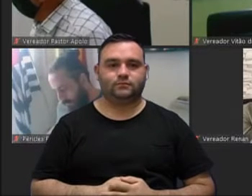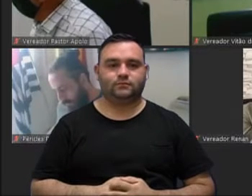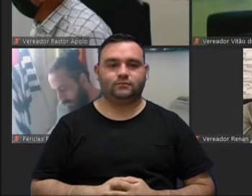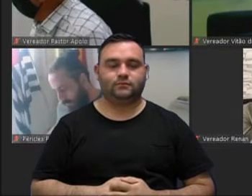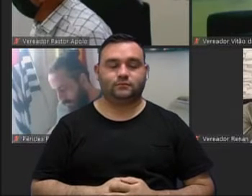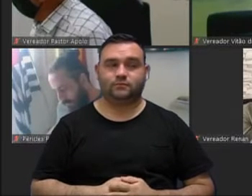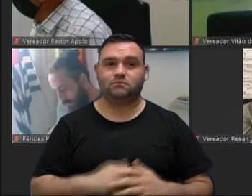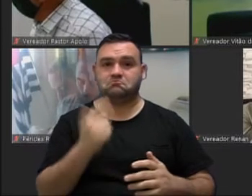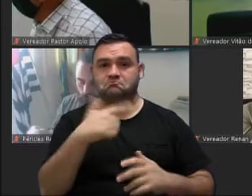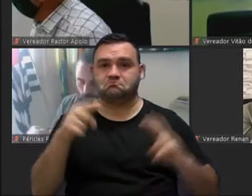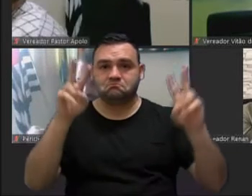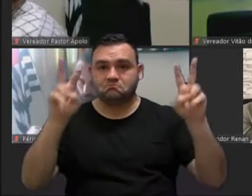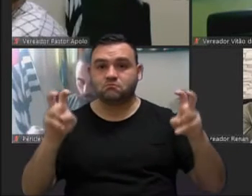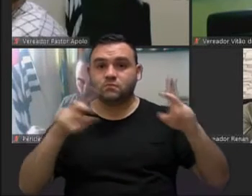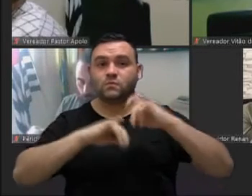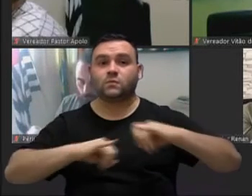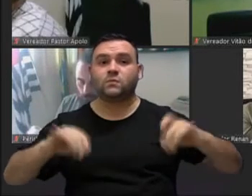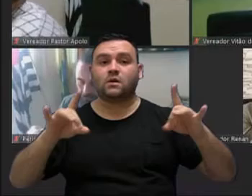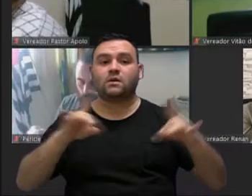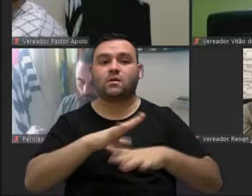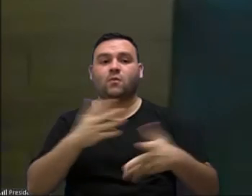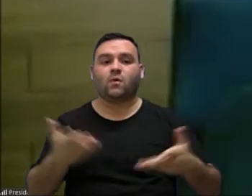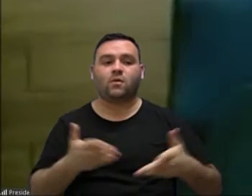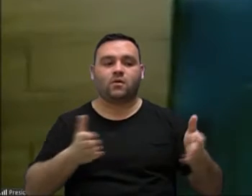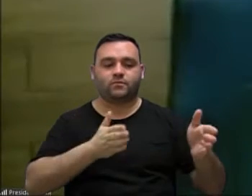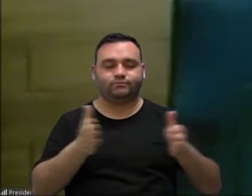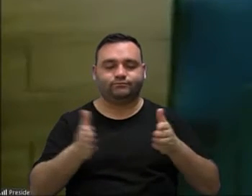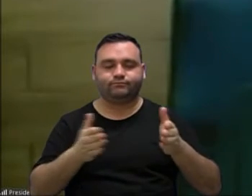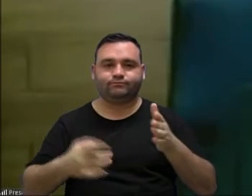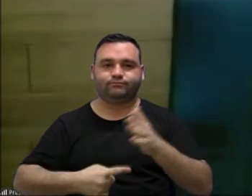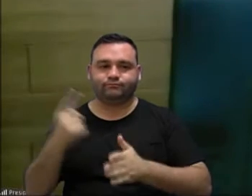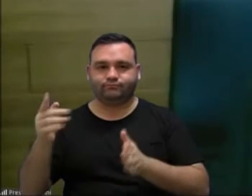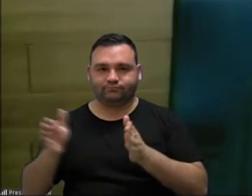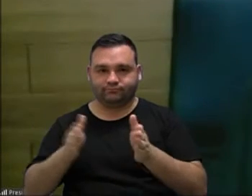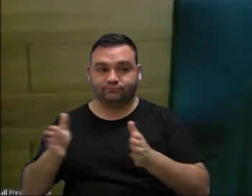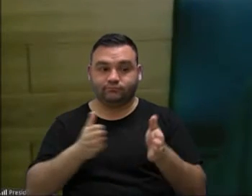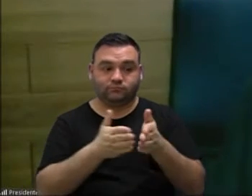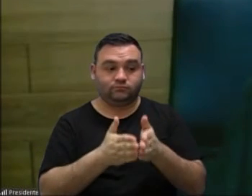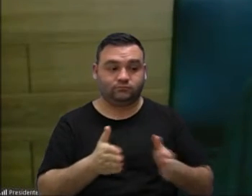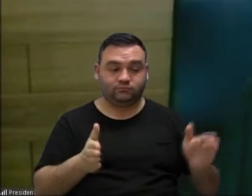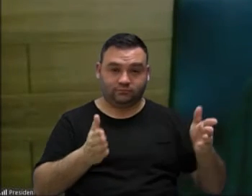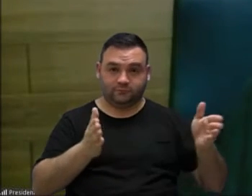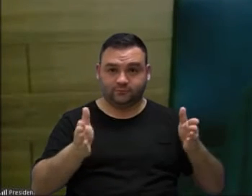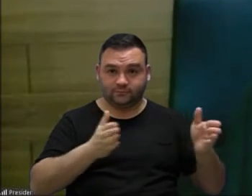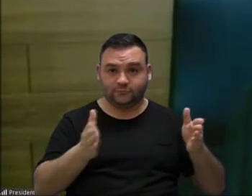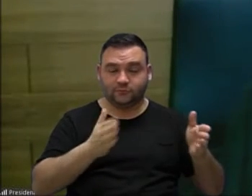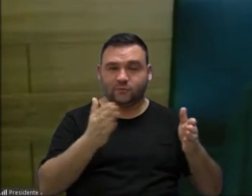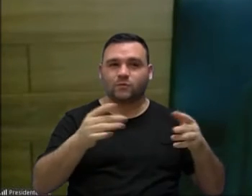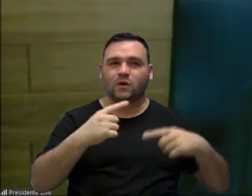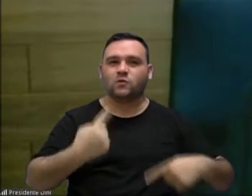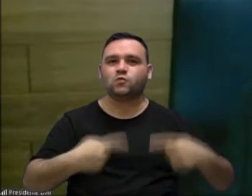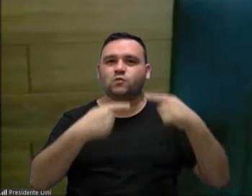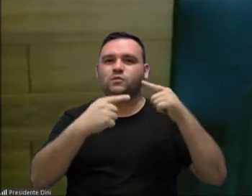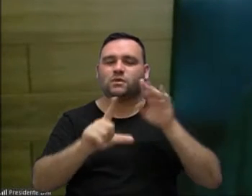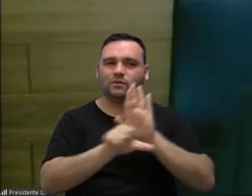não tendo mais assuntos declaro encerrado o primeiro expediente e aberto a ordem do dia tendo o número